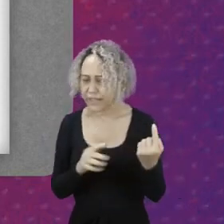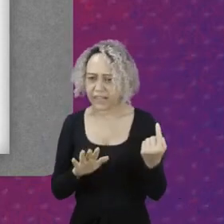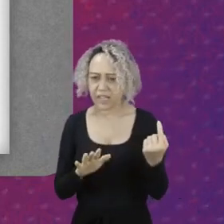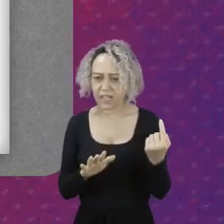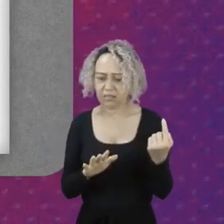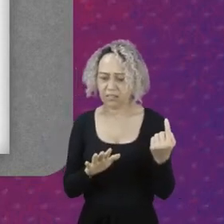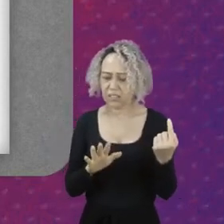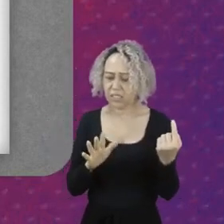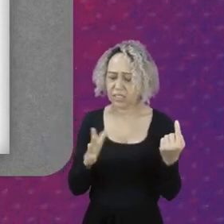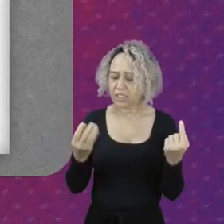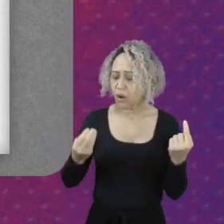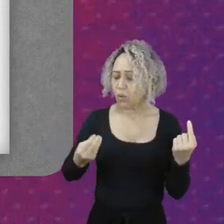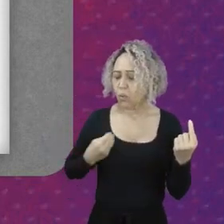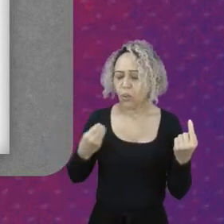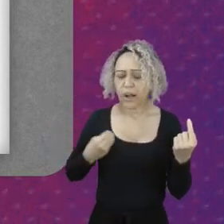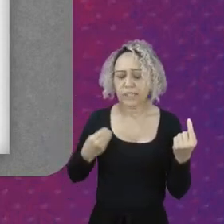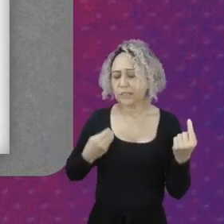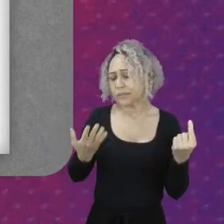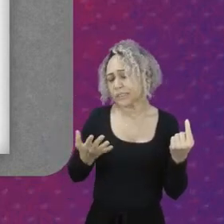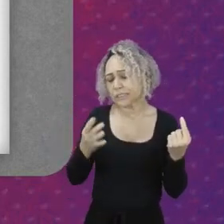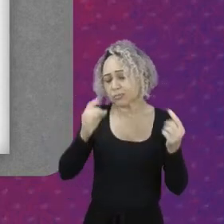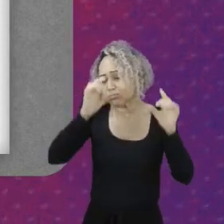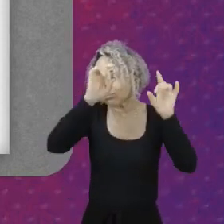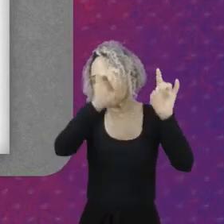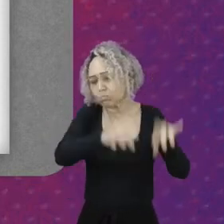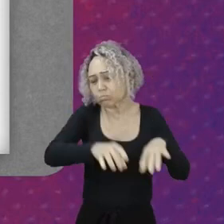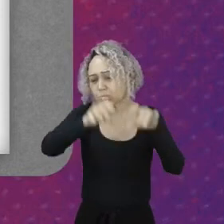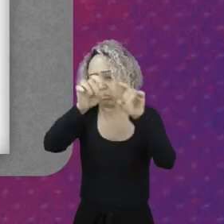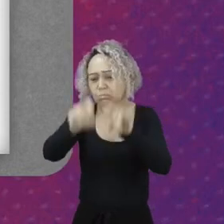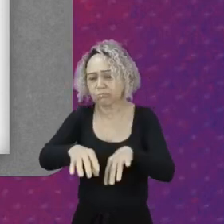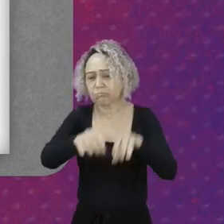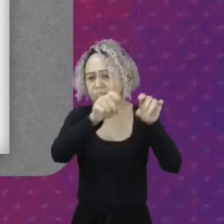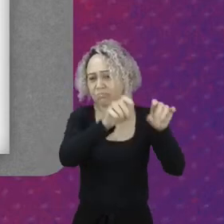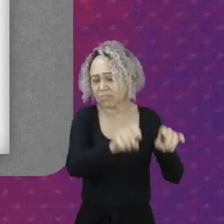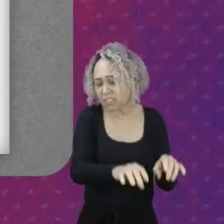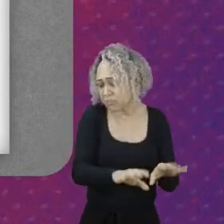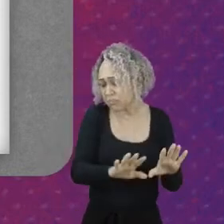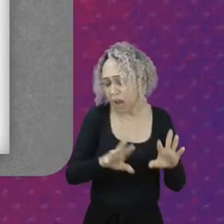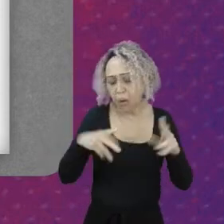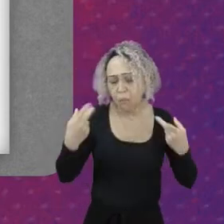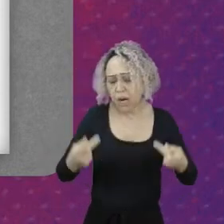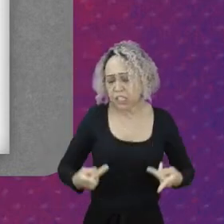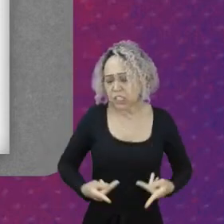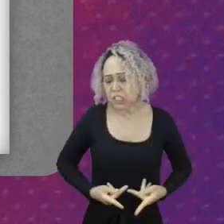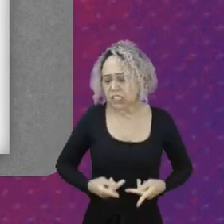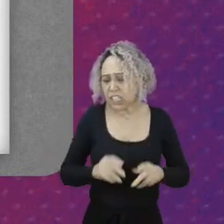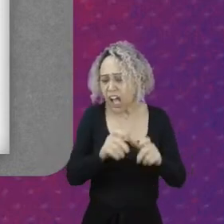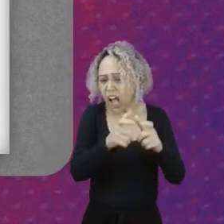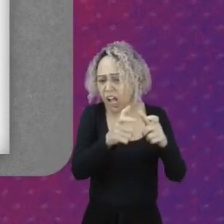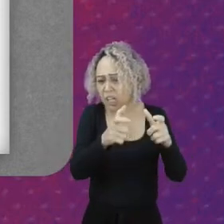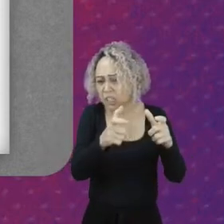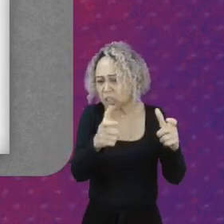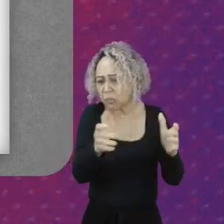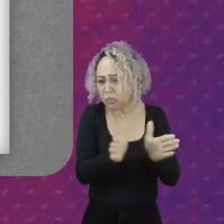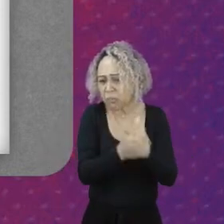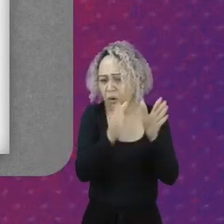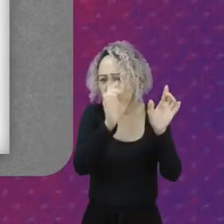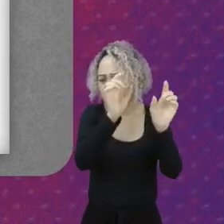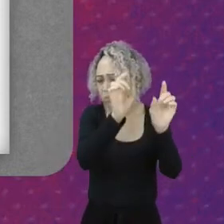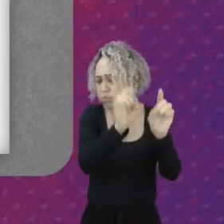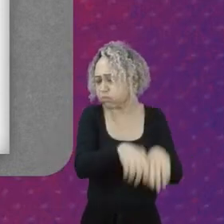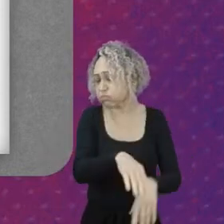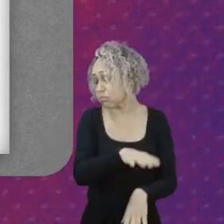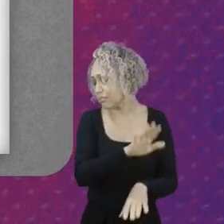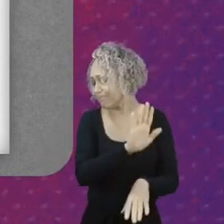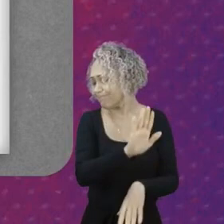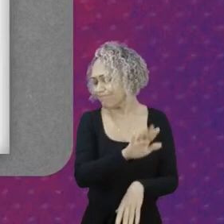vidas submersas no esquecimento no qual se anula a massa da humanidade. E aí, desse silêncio, né, que a gente